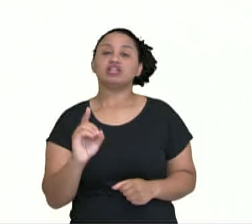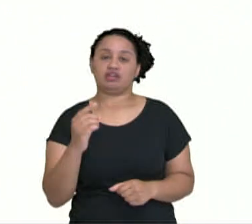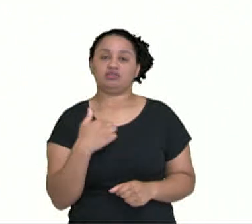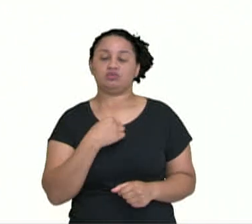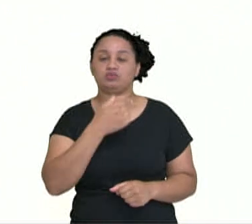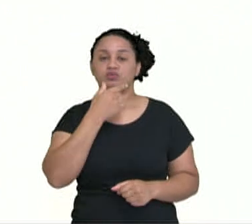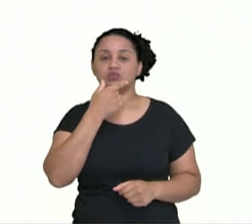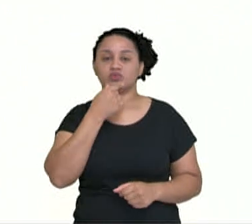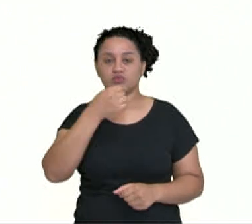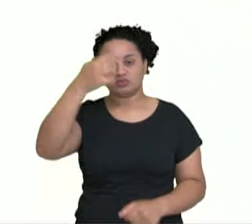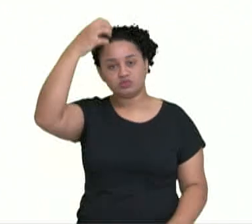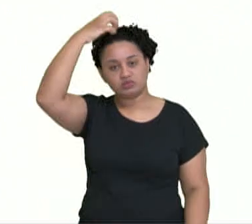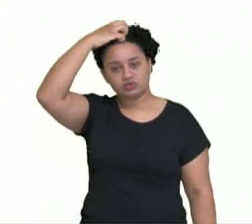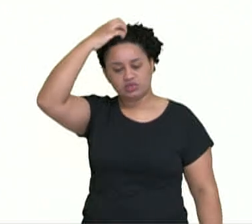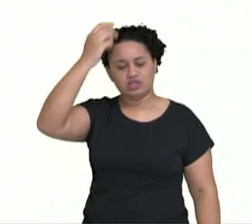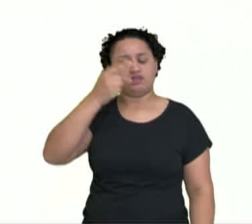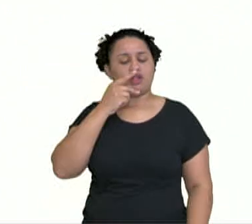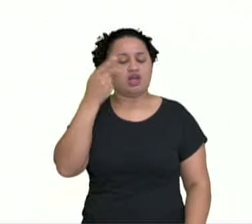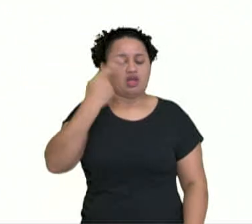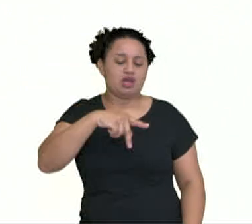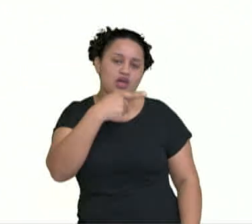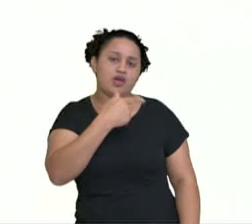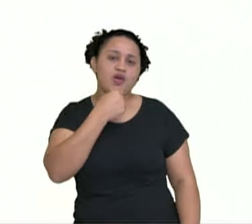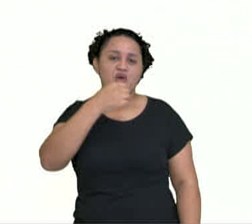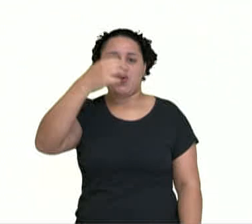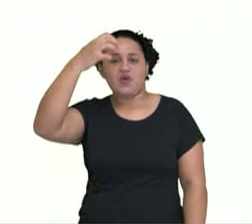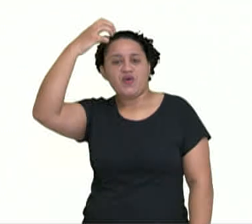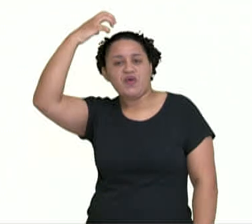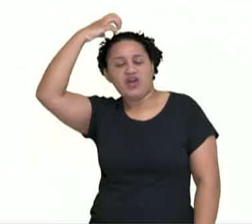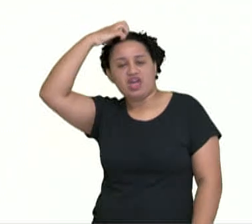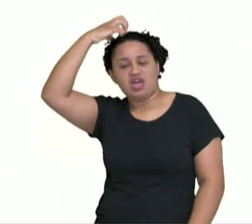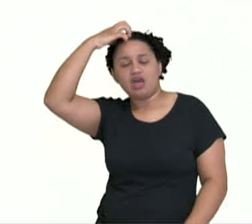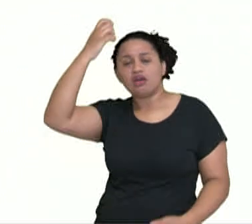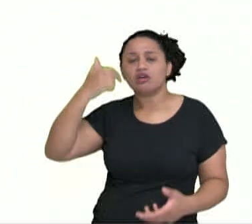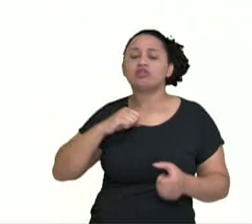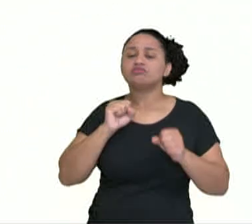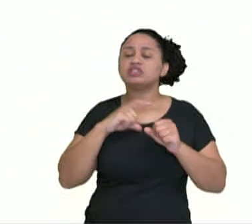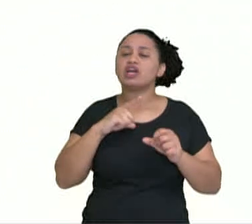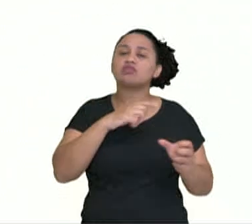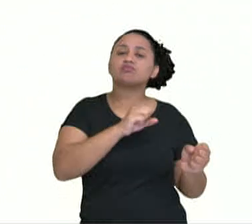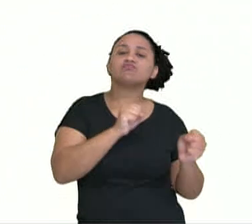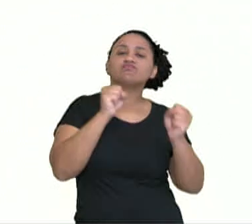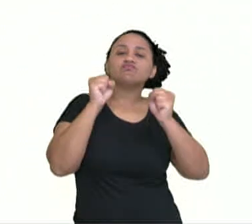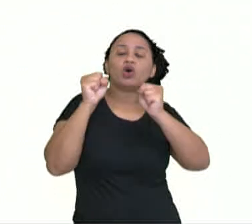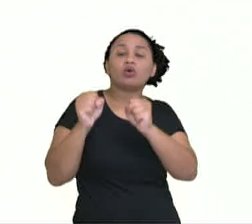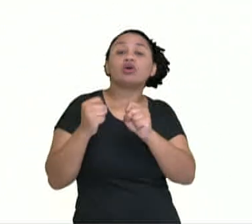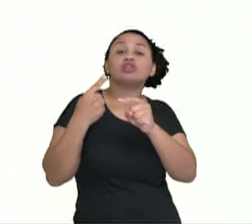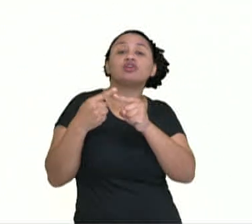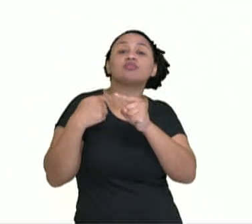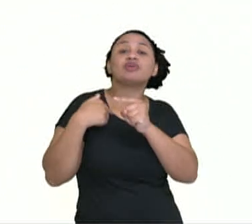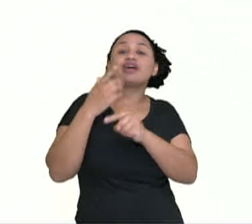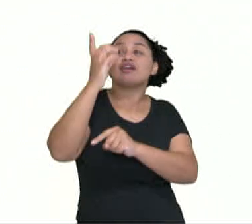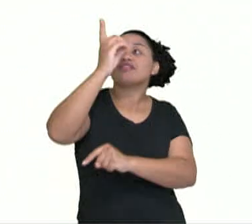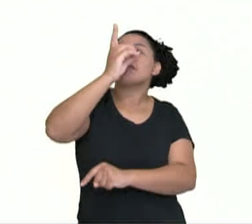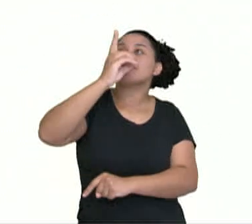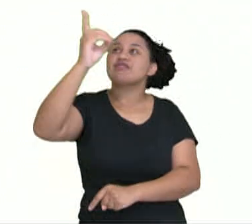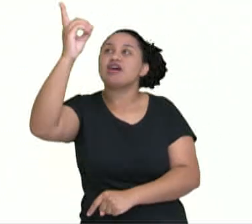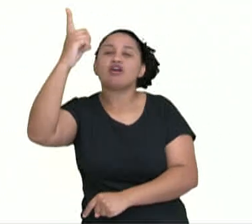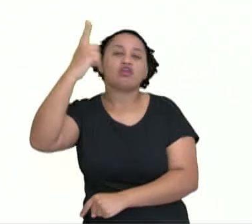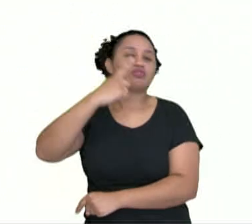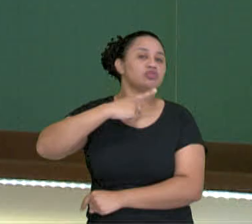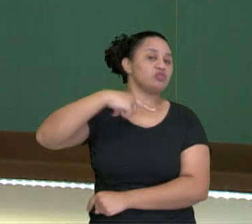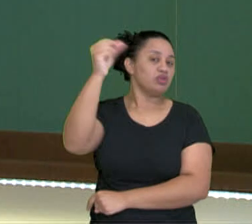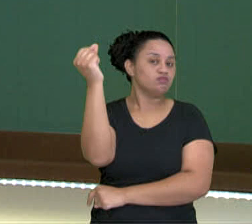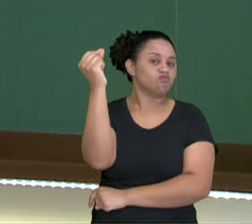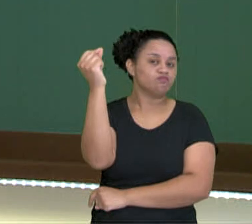vai dizer que ele, como um monarca, ele está no poder através de um direito divino dos